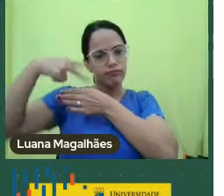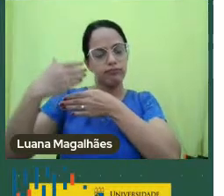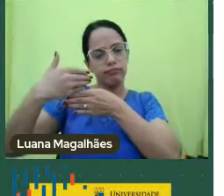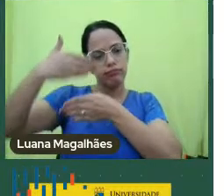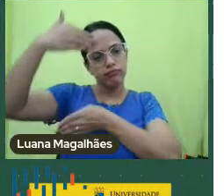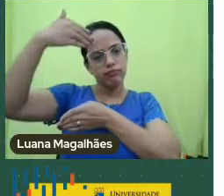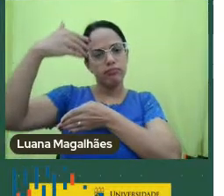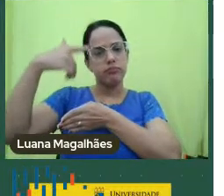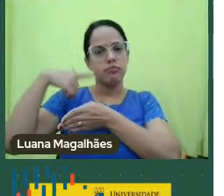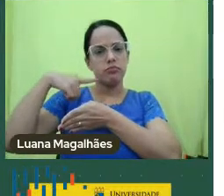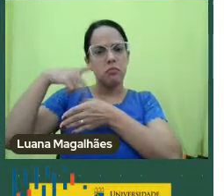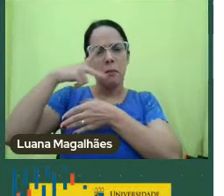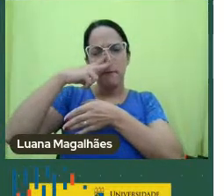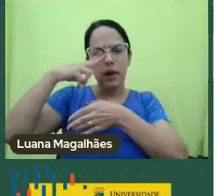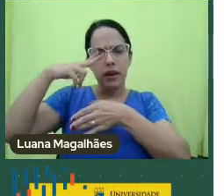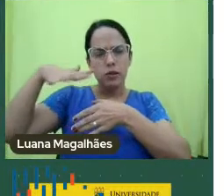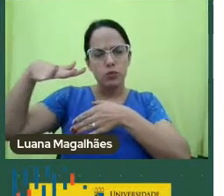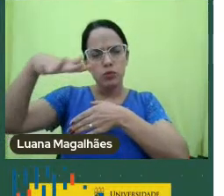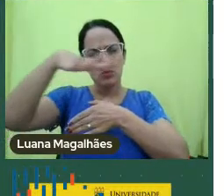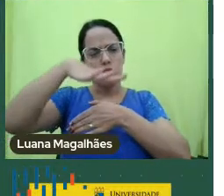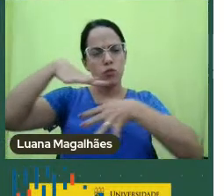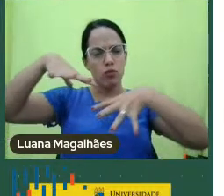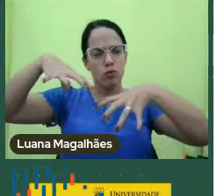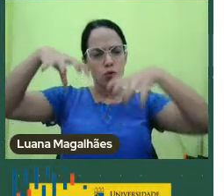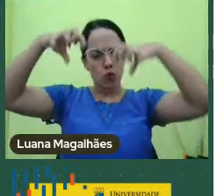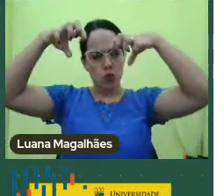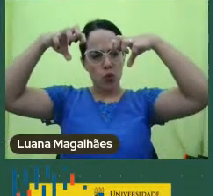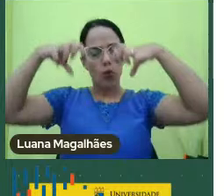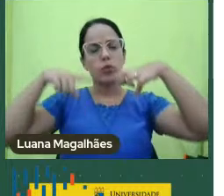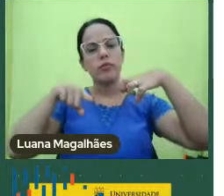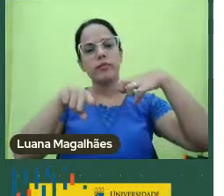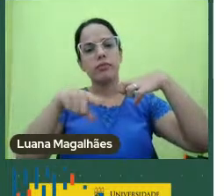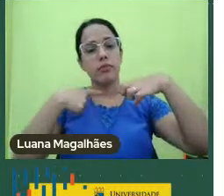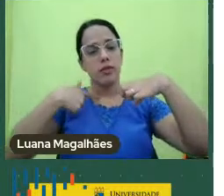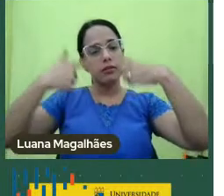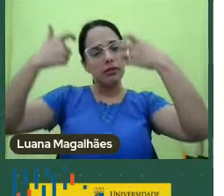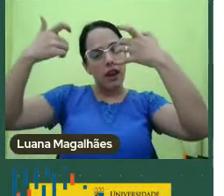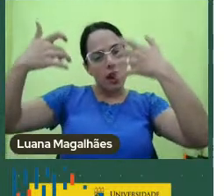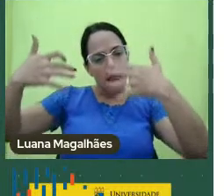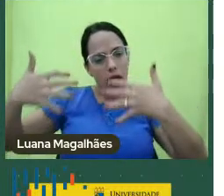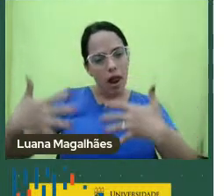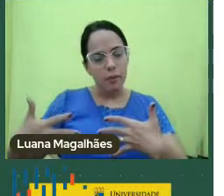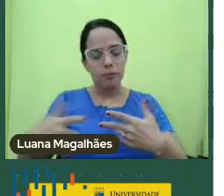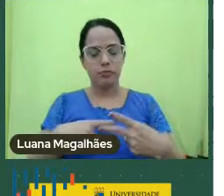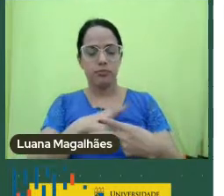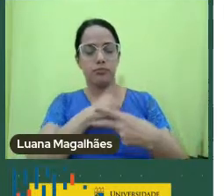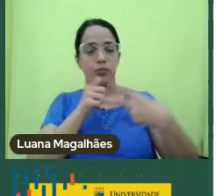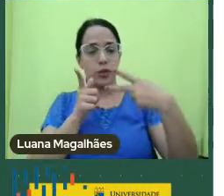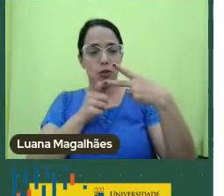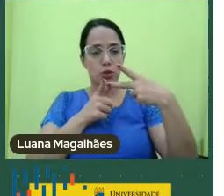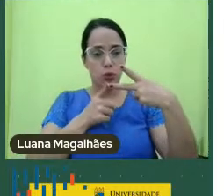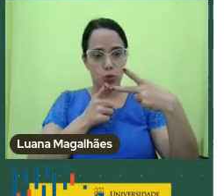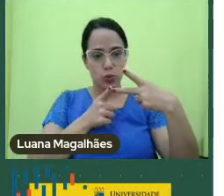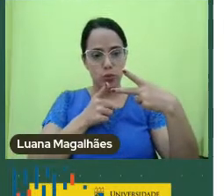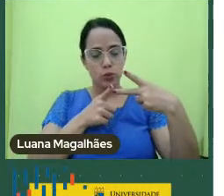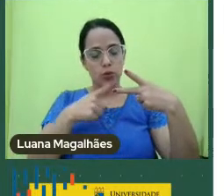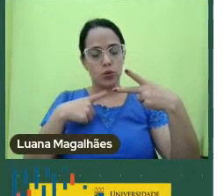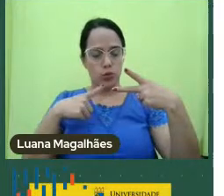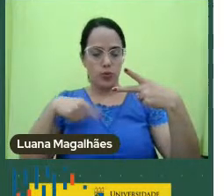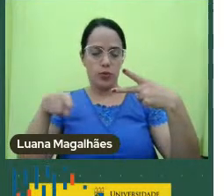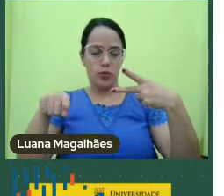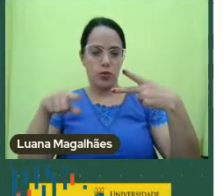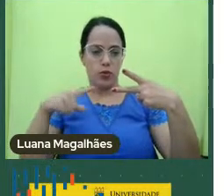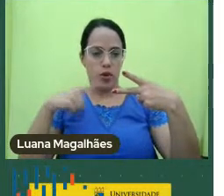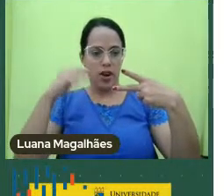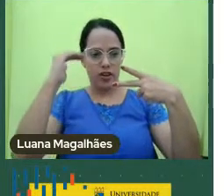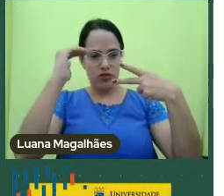com pouca iluminação. Né, eu estou descrevendo aquilo ali. O segundo nível que o Panofsky coloca